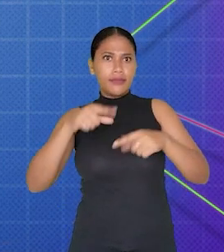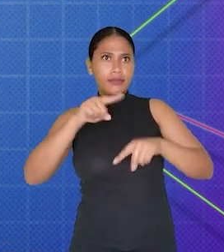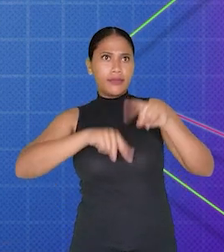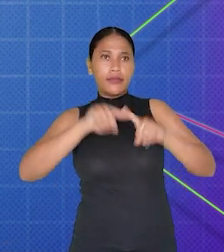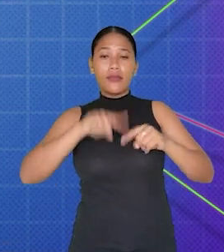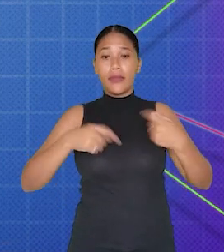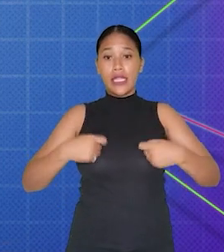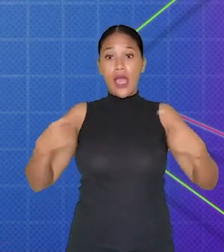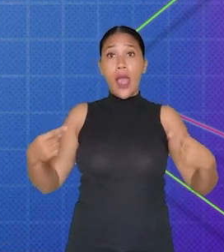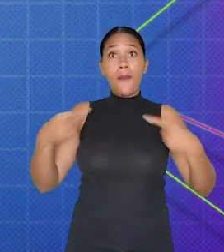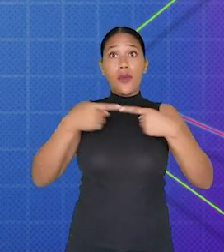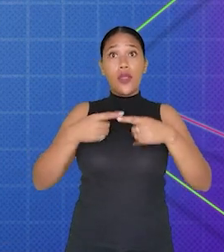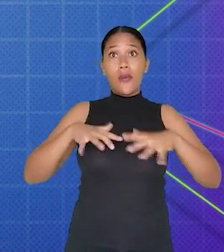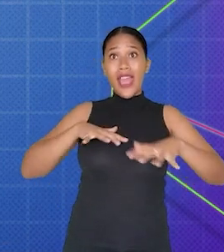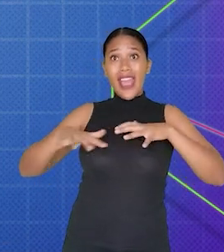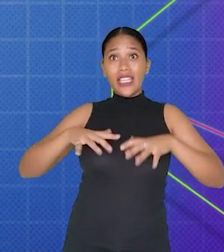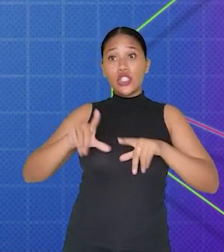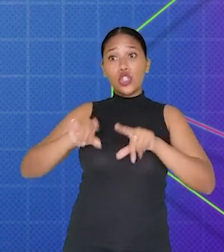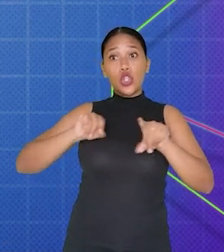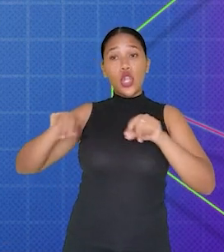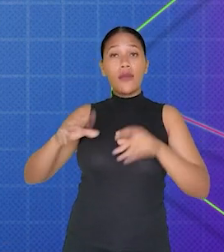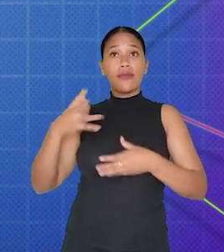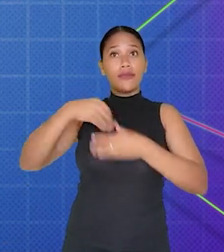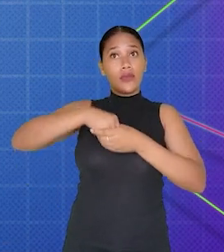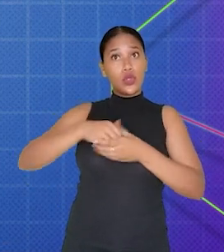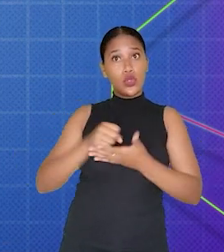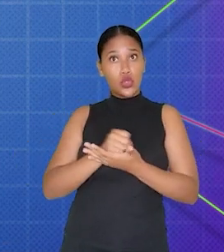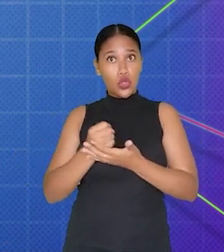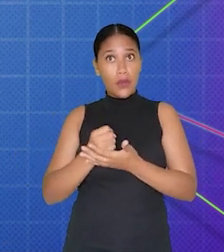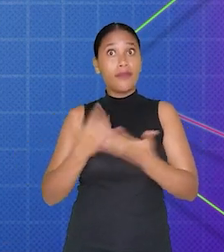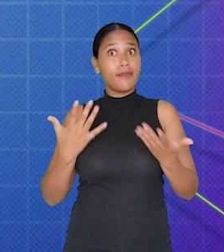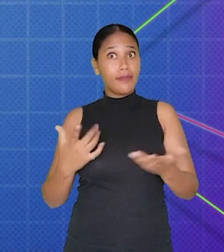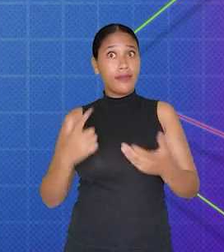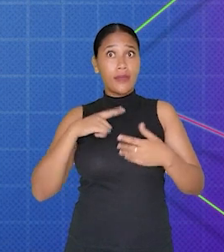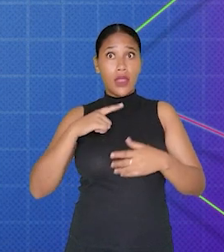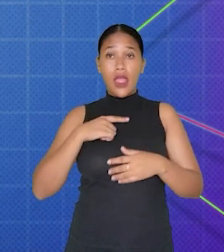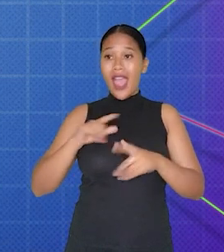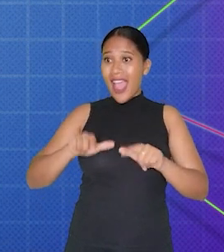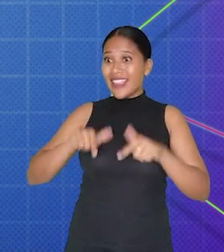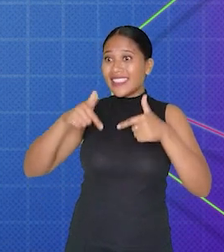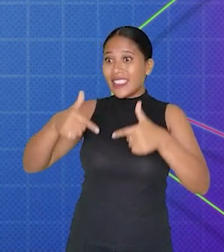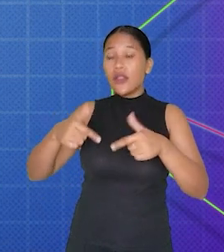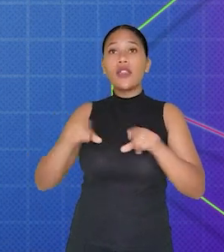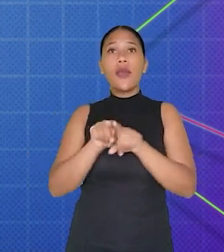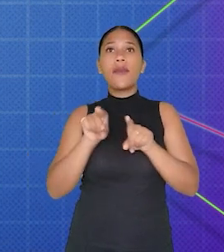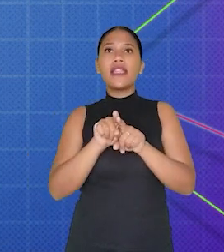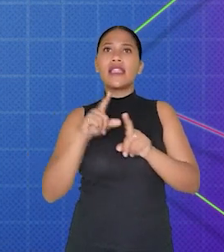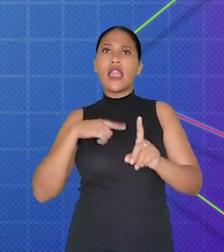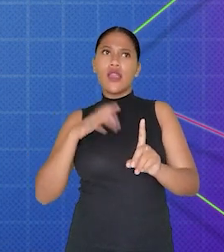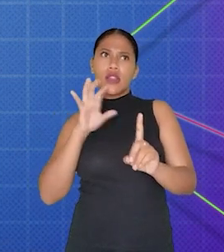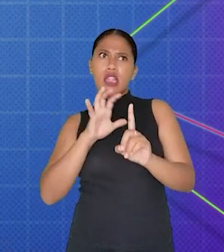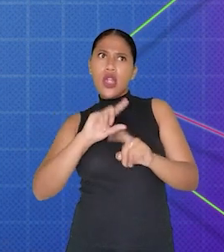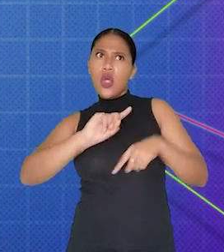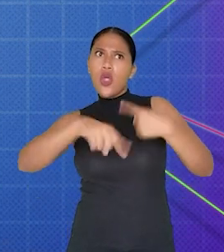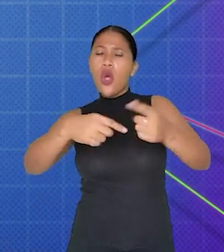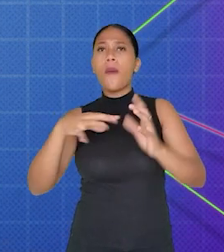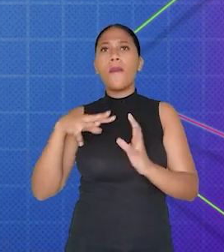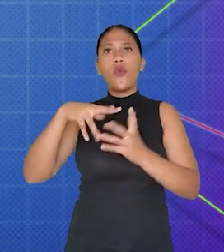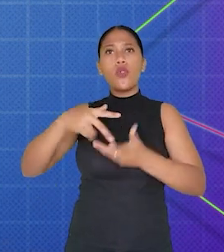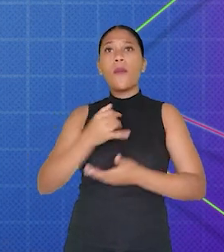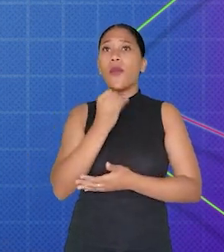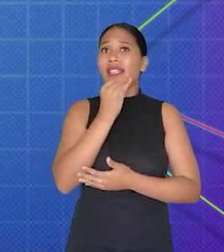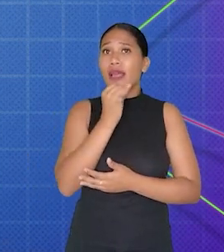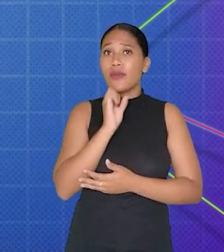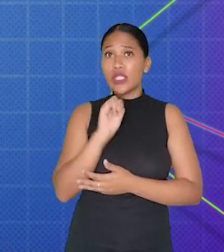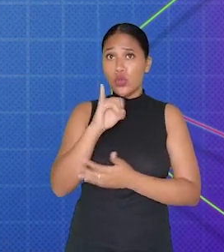itens e habilidades, devem estar em harmonia com as mecânicas escolhidas para o jogo, de modo que o jogador sinta que tem suas ações e elas têm um impacto no